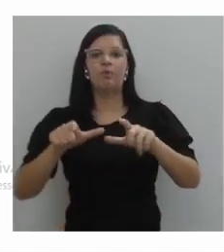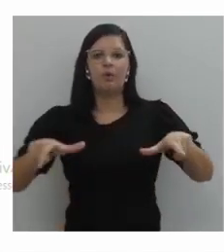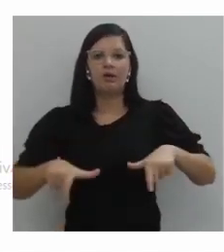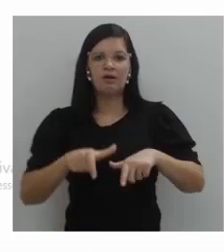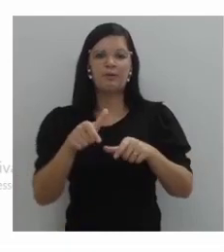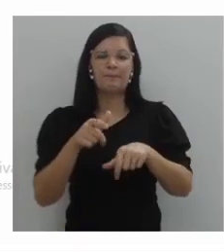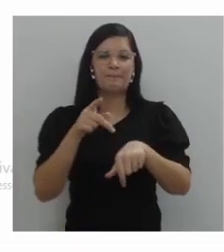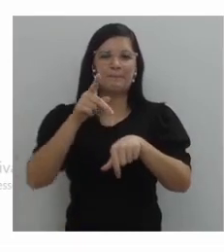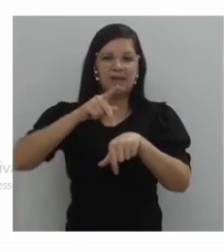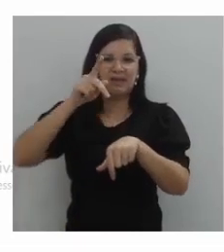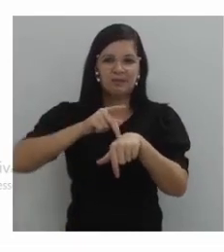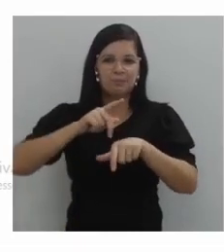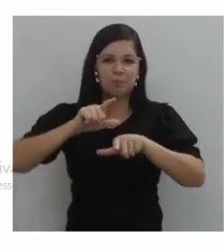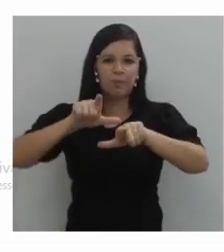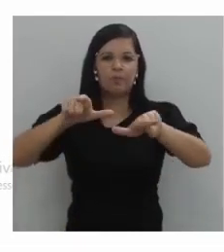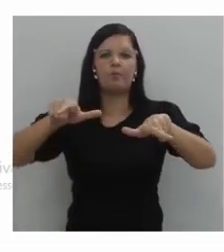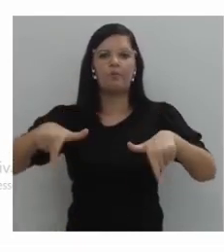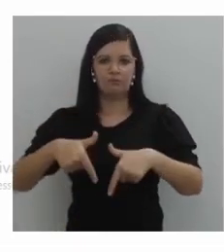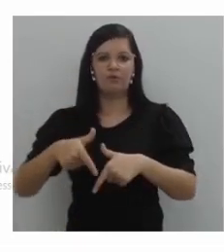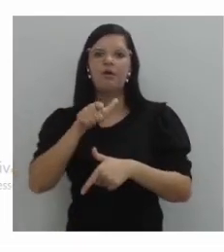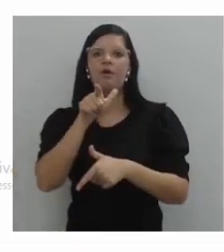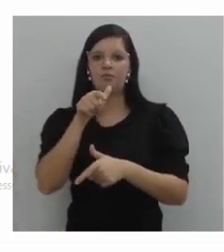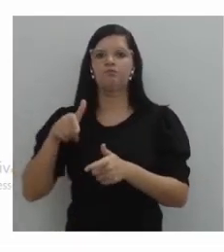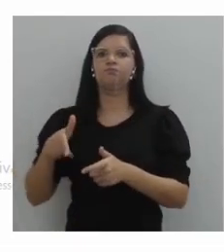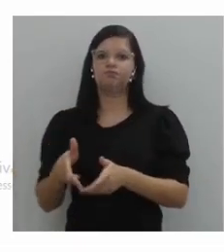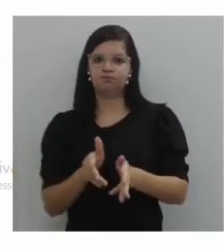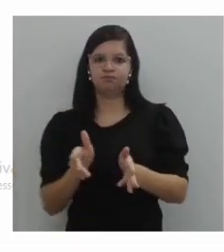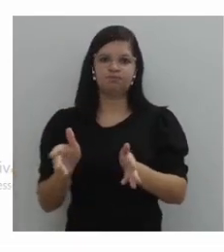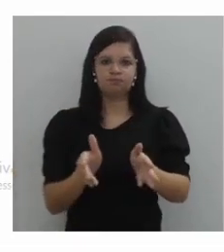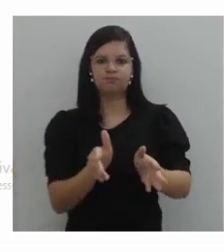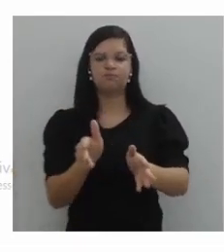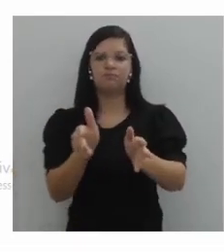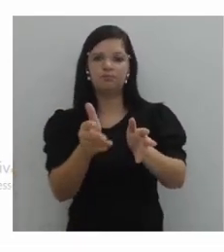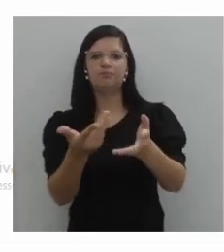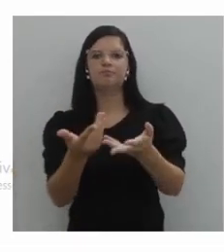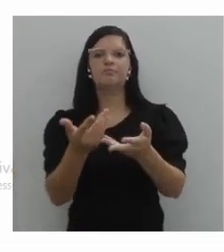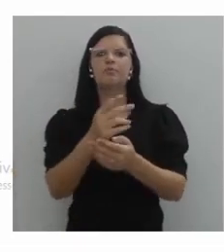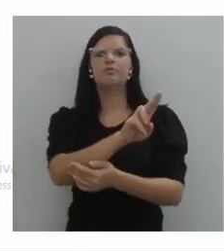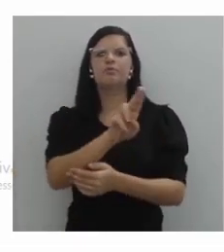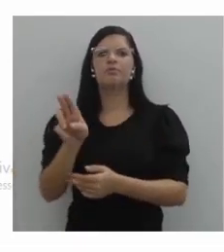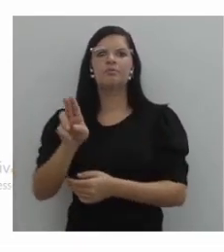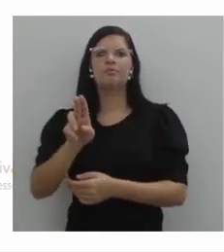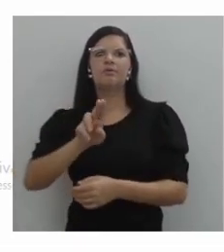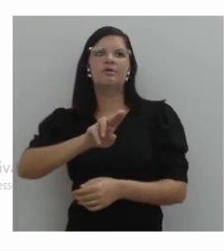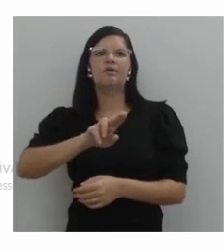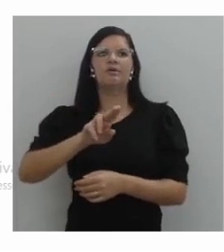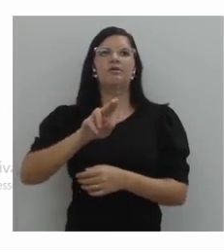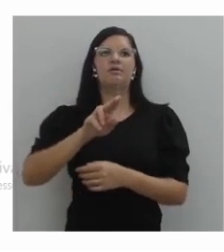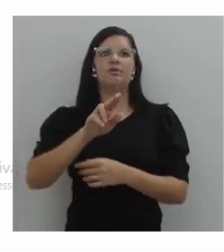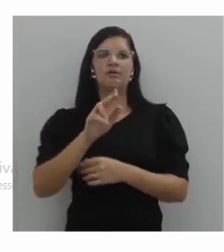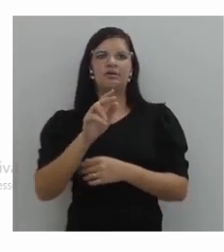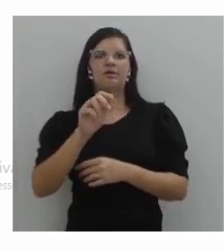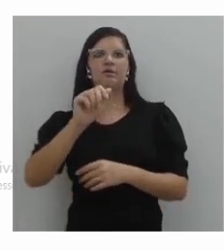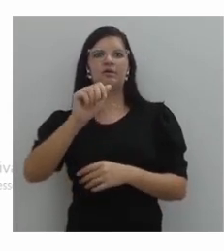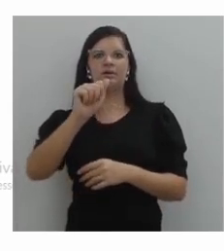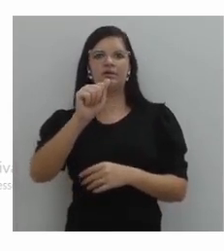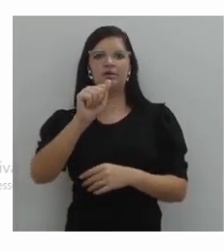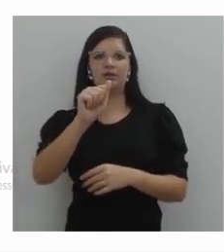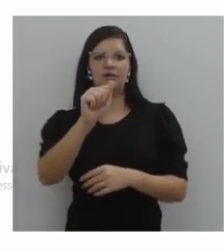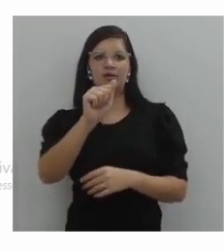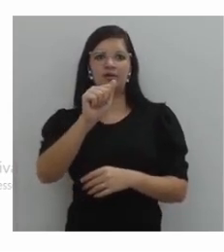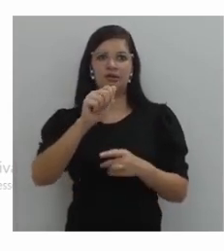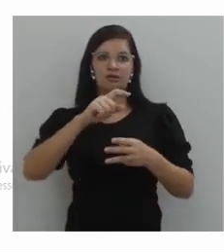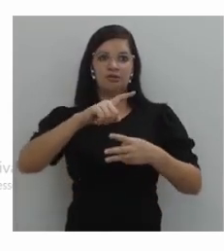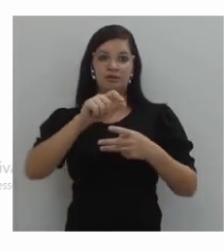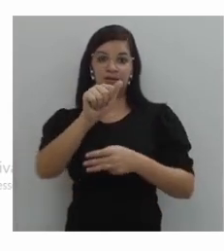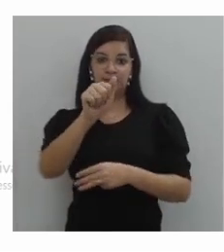vazios entre as rochas. Essas formações geológicas permeáveis são chamadas de aquíferos e são classificadas